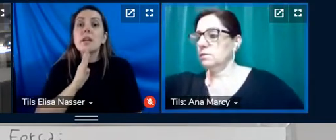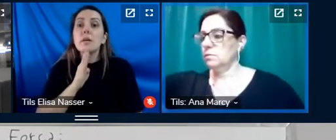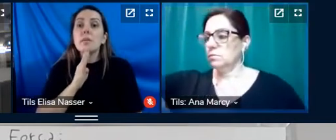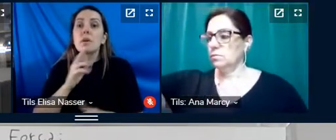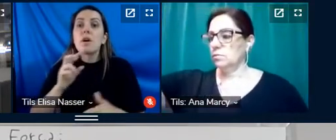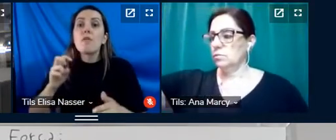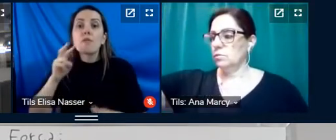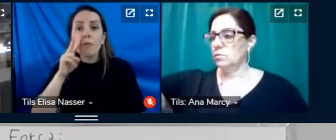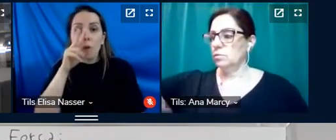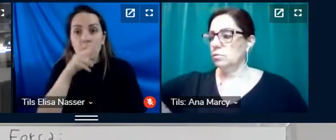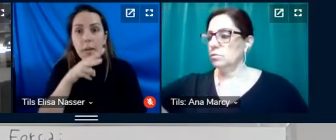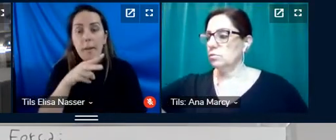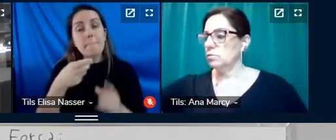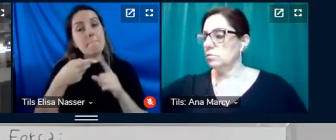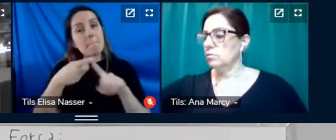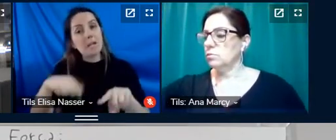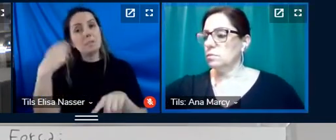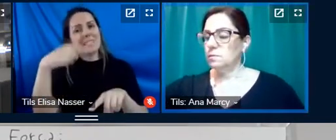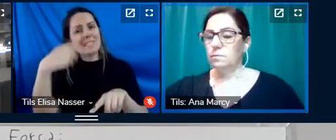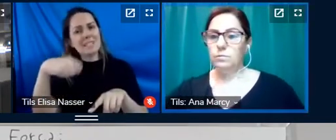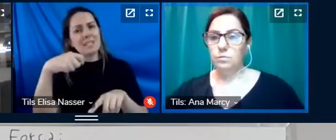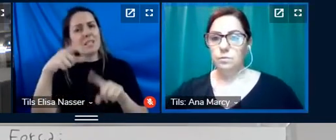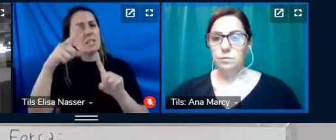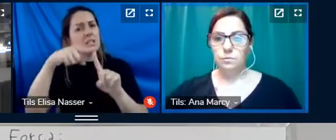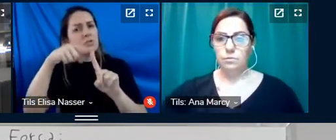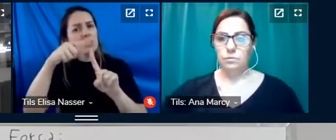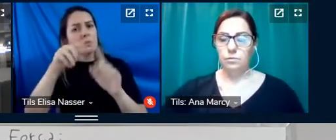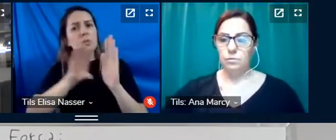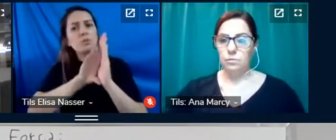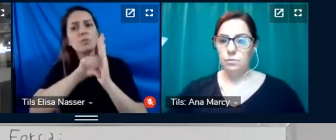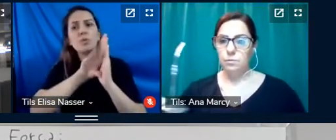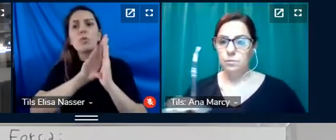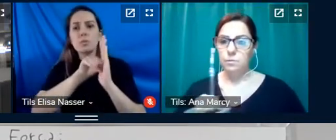conceito, porque senão a gente não consegue explicar absolutamente nada. Né?